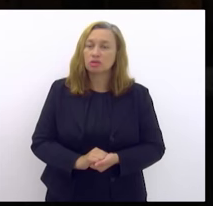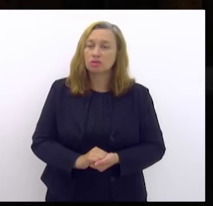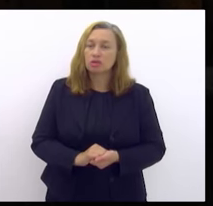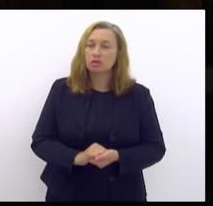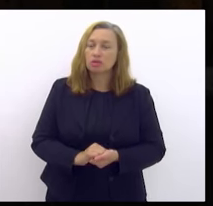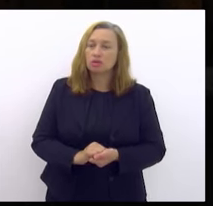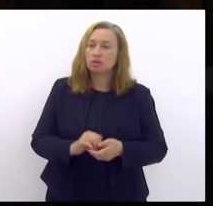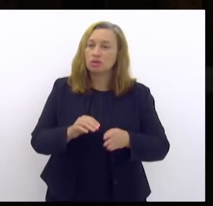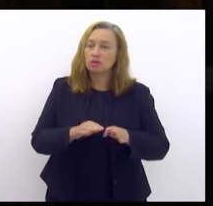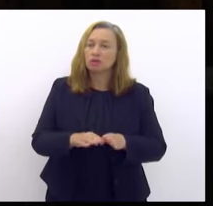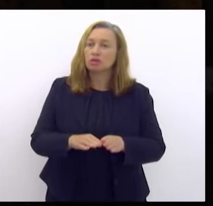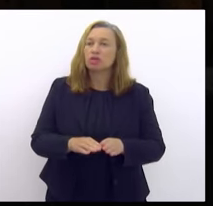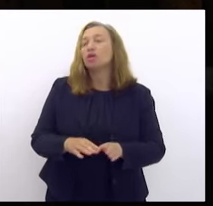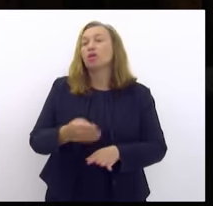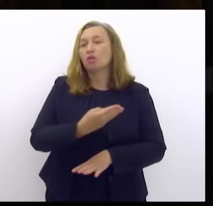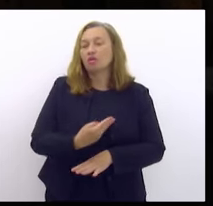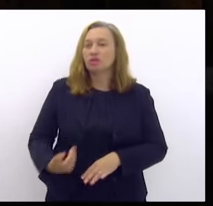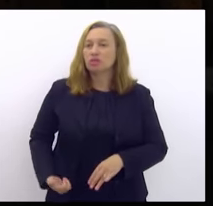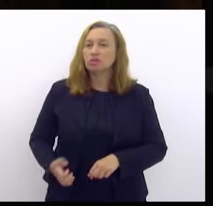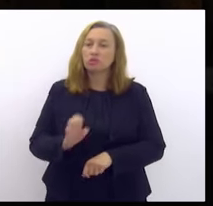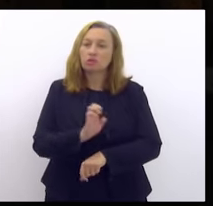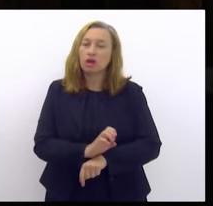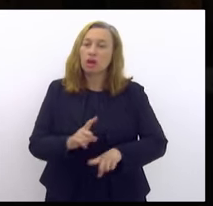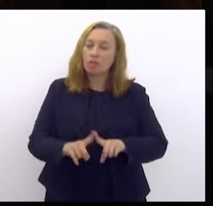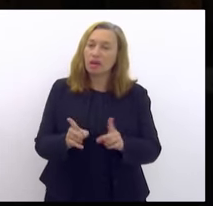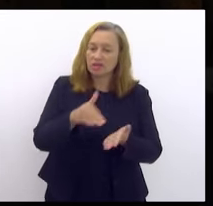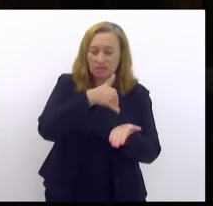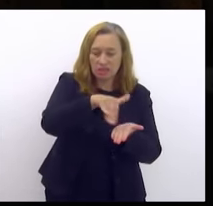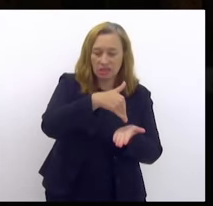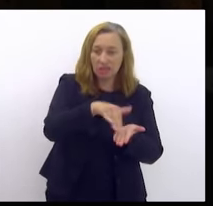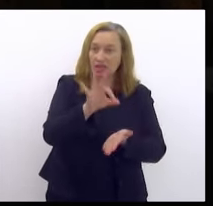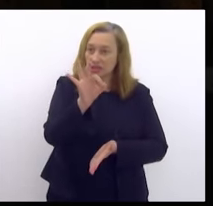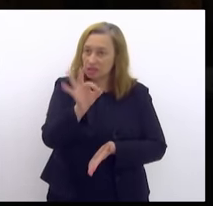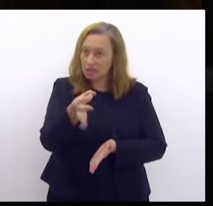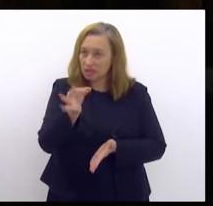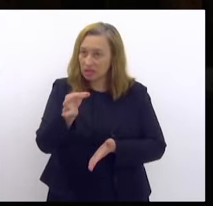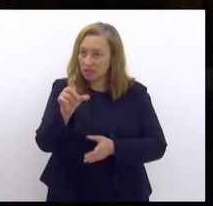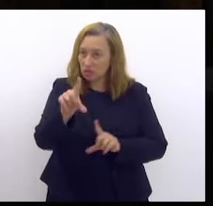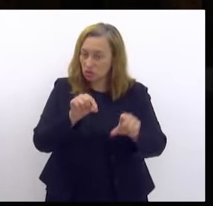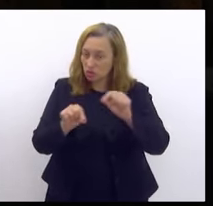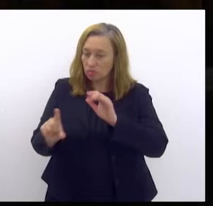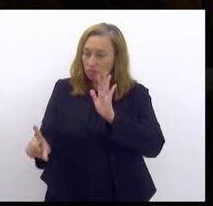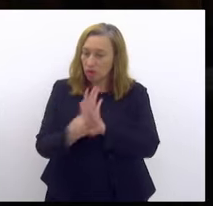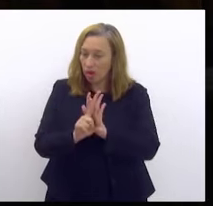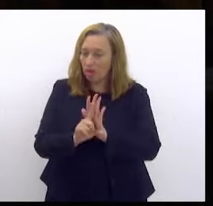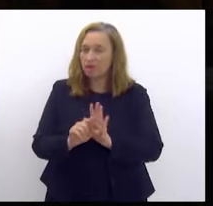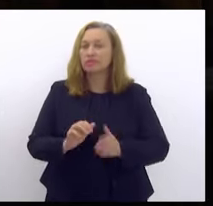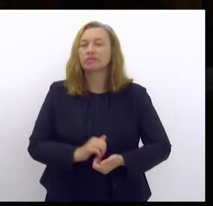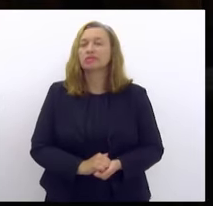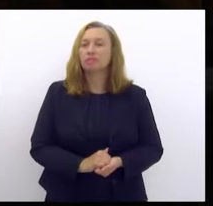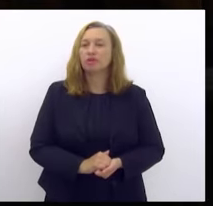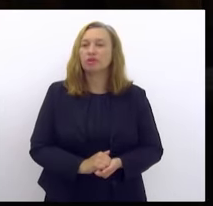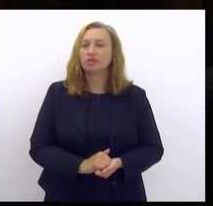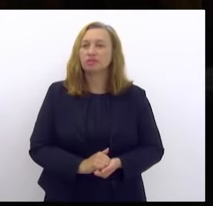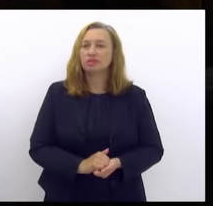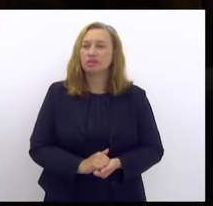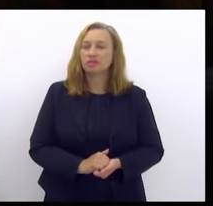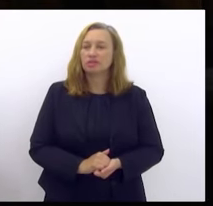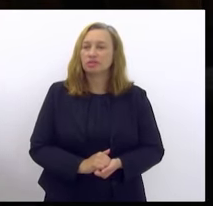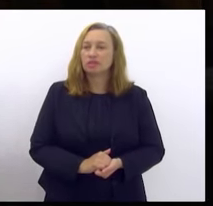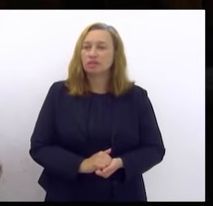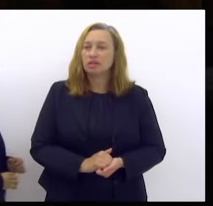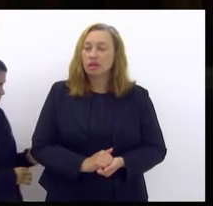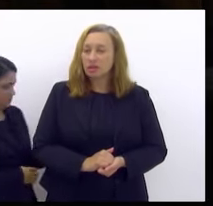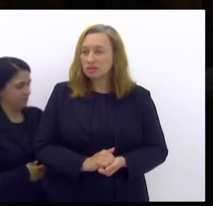Estado, mas que, através de uma secretaria claramente definida por lei. Então, senhor presidente,